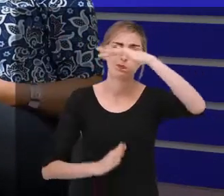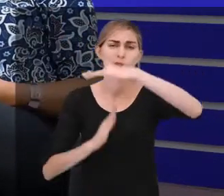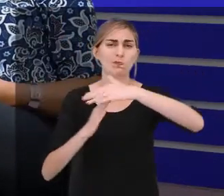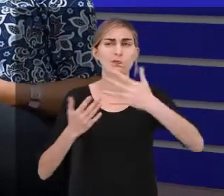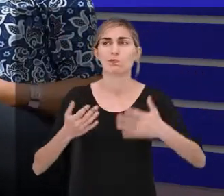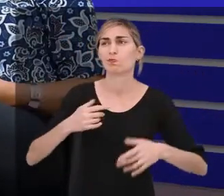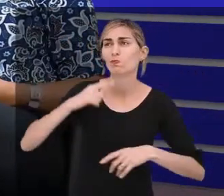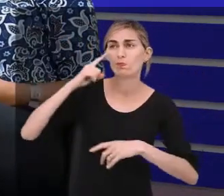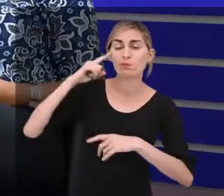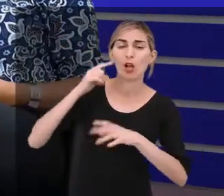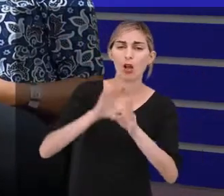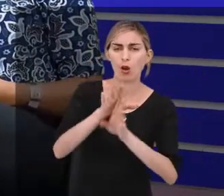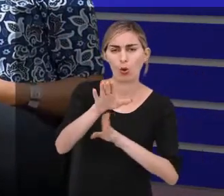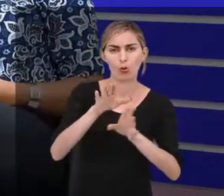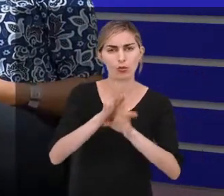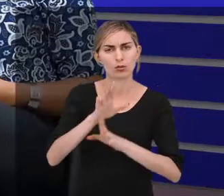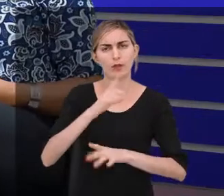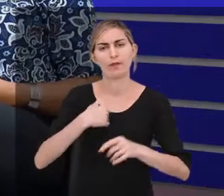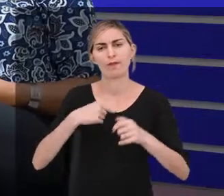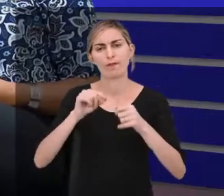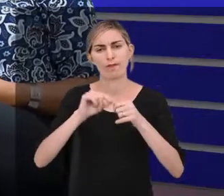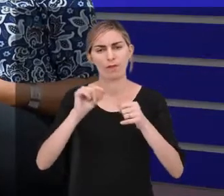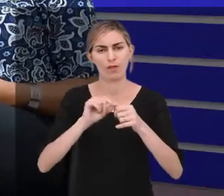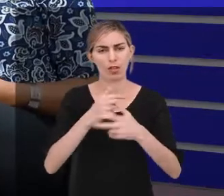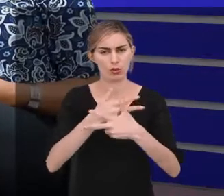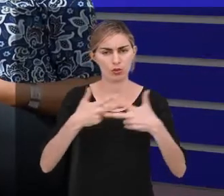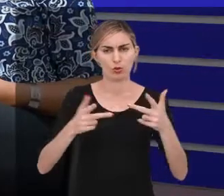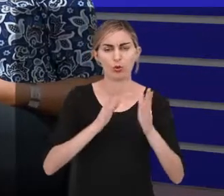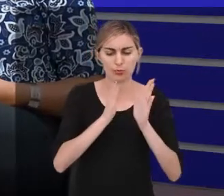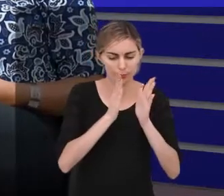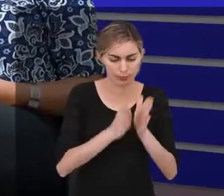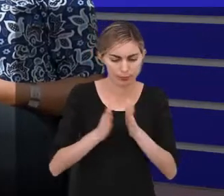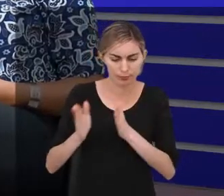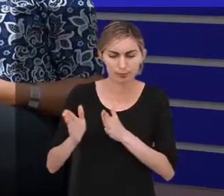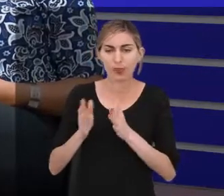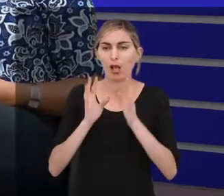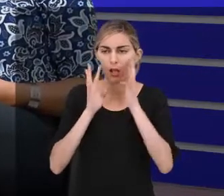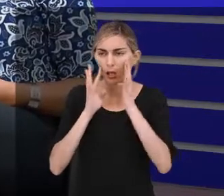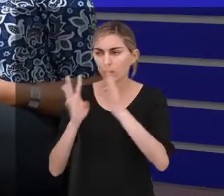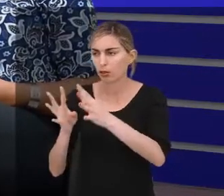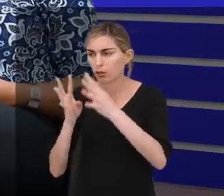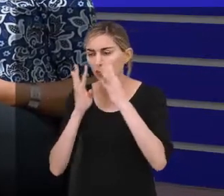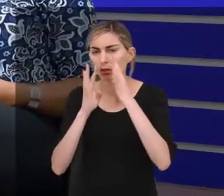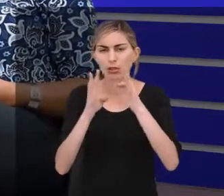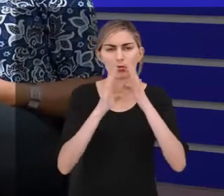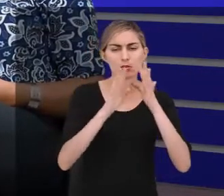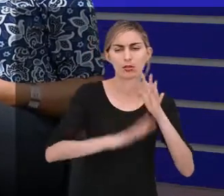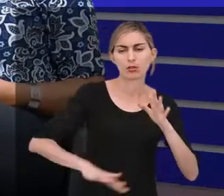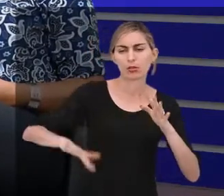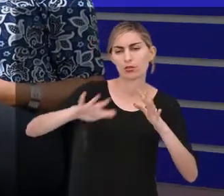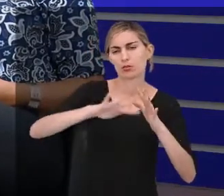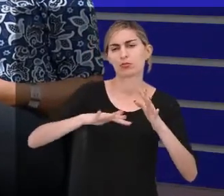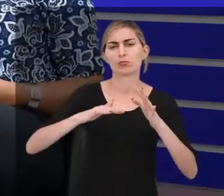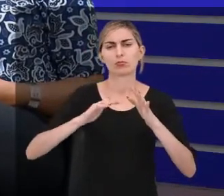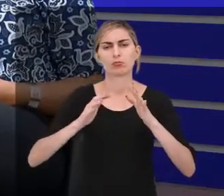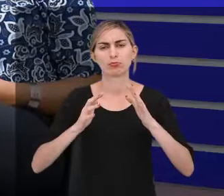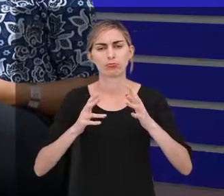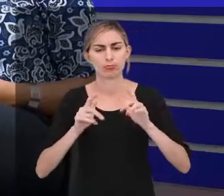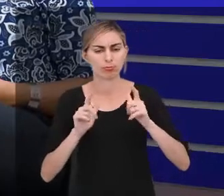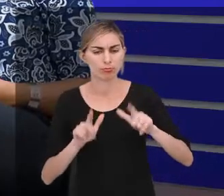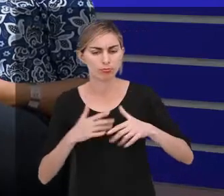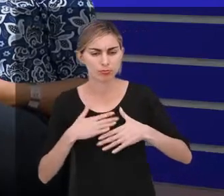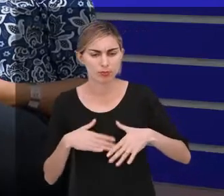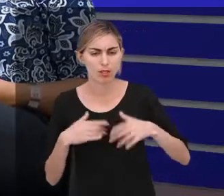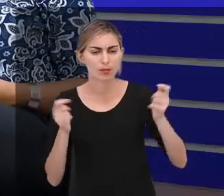o aconselhado, né, é que a gente faça uma coisa por vez, é que a gente preste atenção, que a gente tenha um ambiente limpo, né, para a